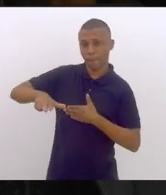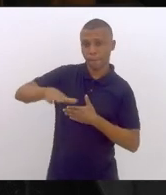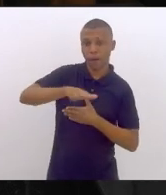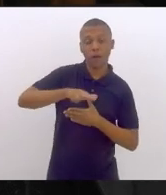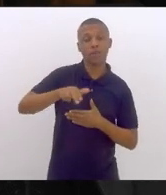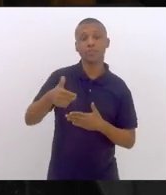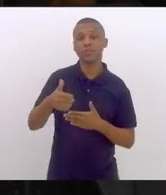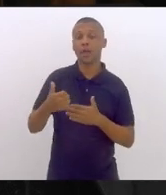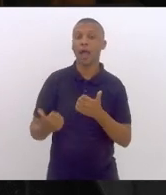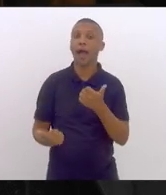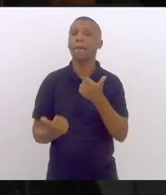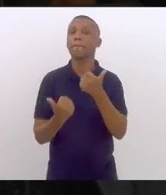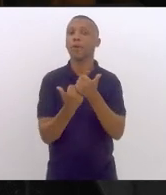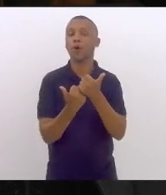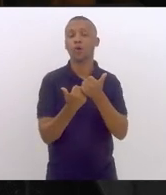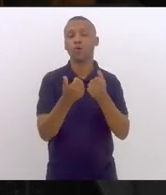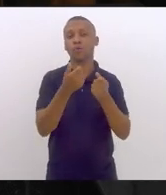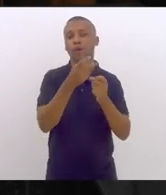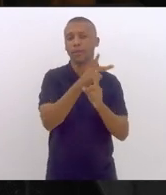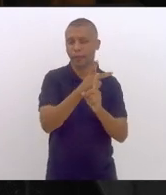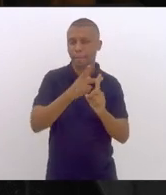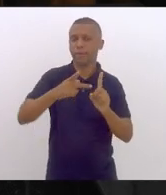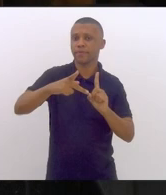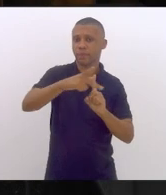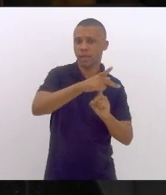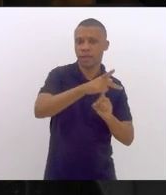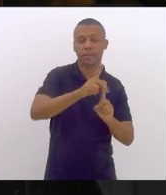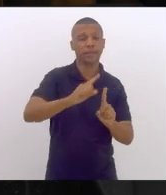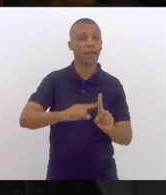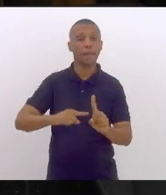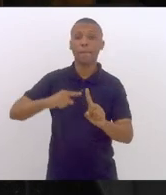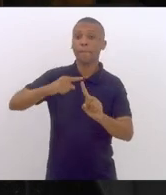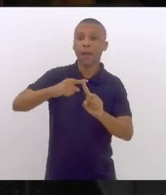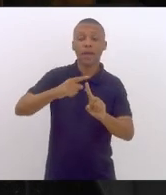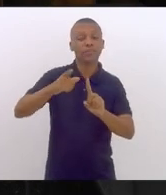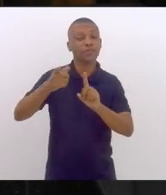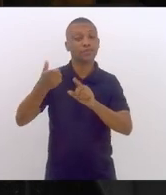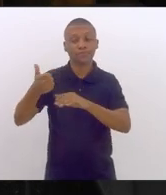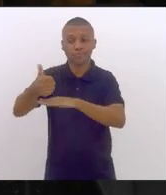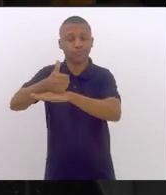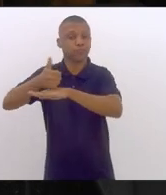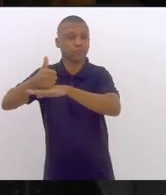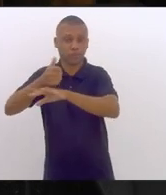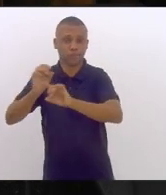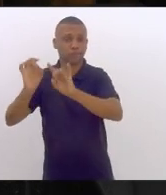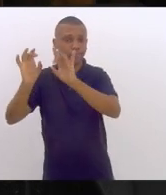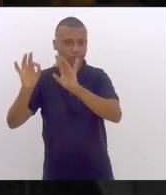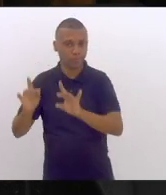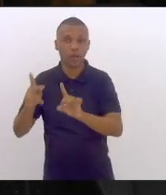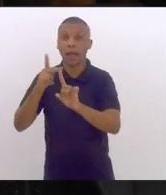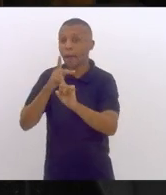Previdenciário e especialista em Previdência Social